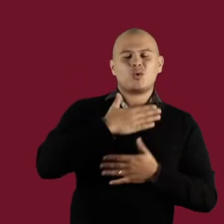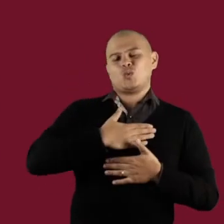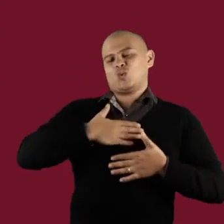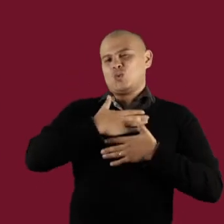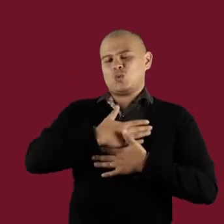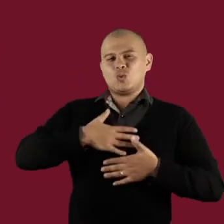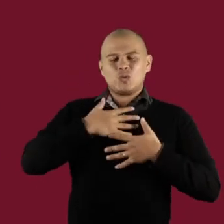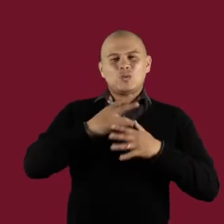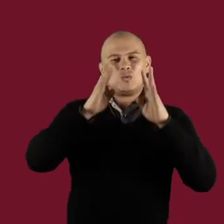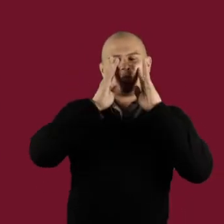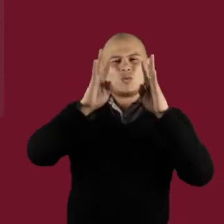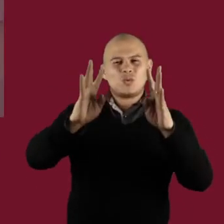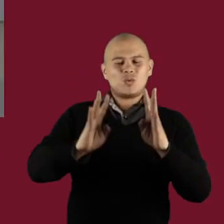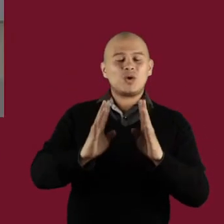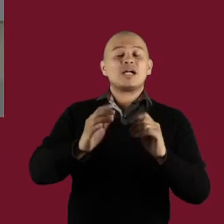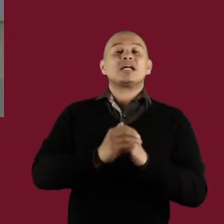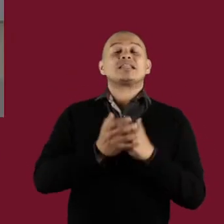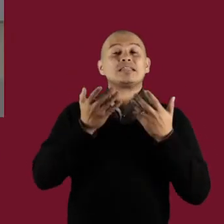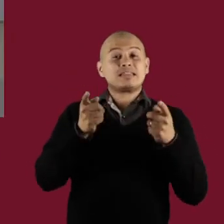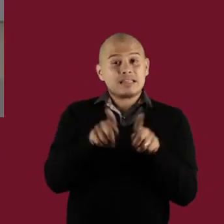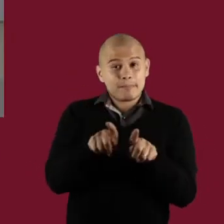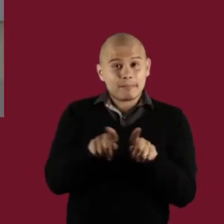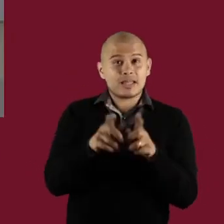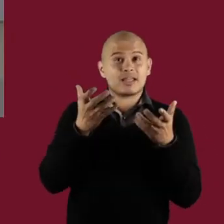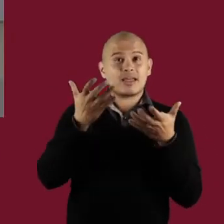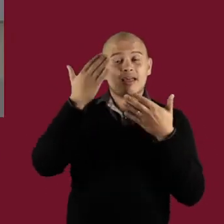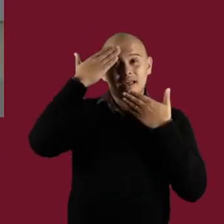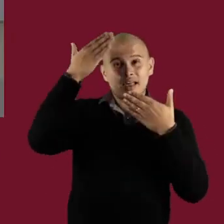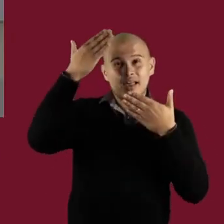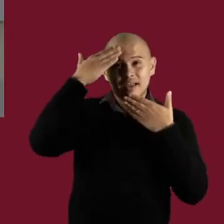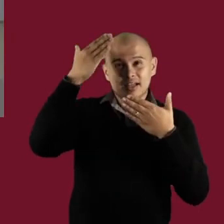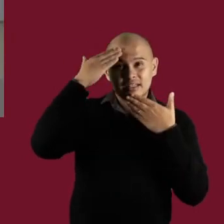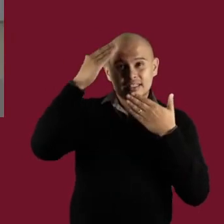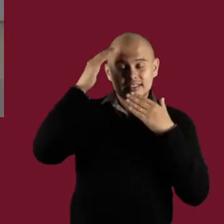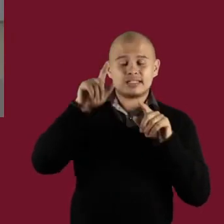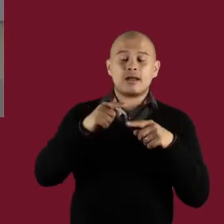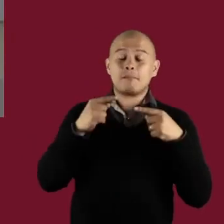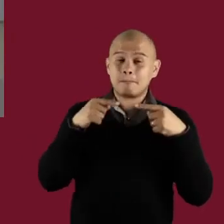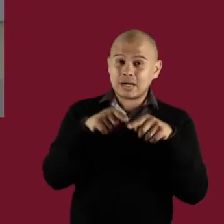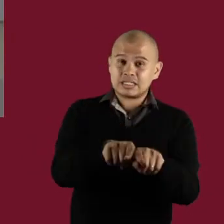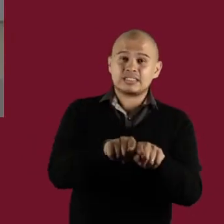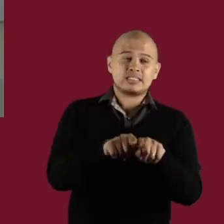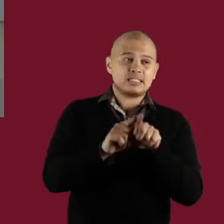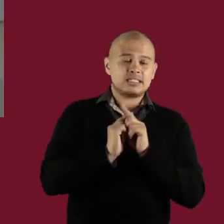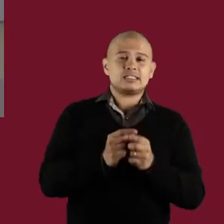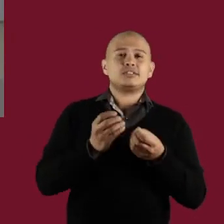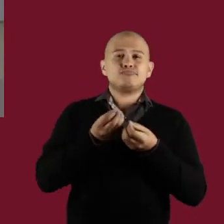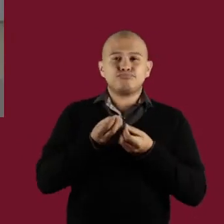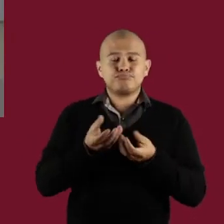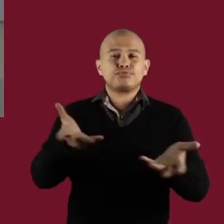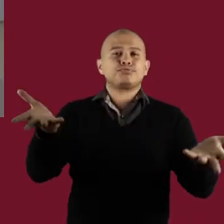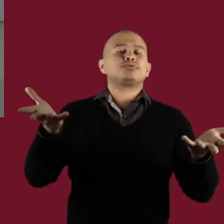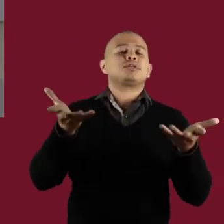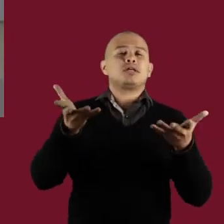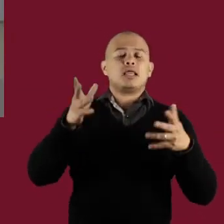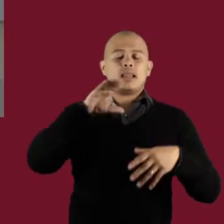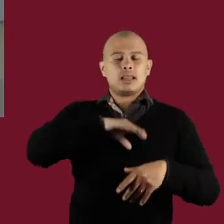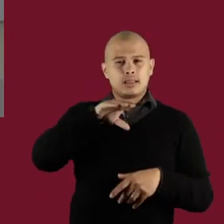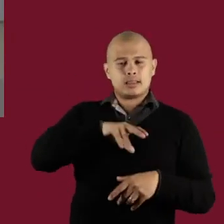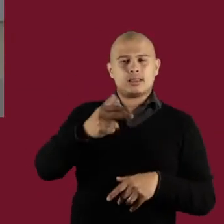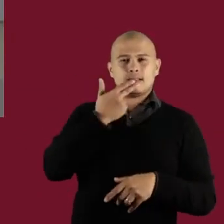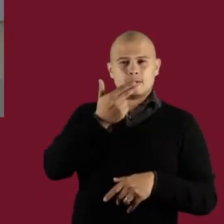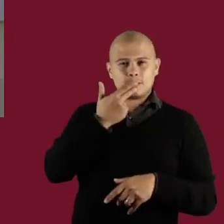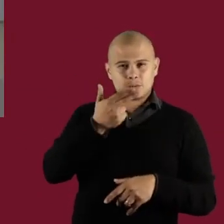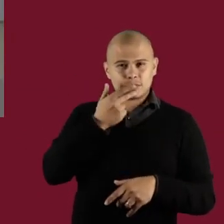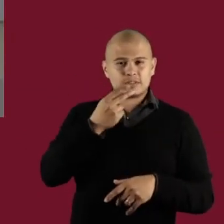Agradeço também a parceria da Comissão para a Promoção de Conteúdo em Língua Portuguesa da Câmara Brasileira do Livro na realização desse